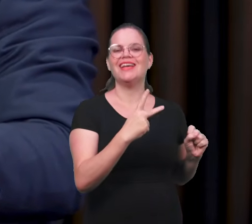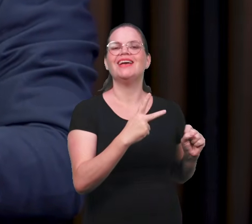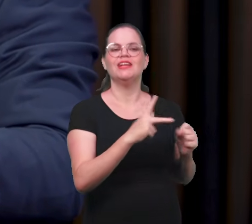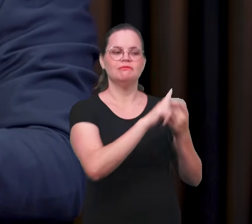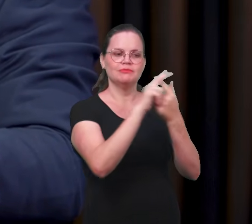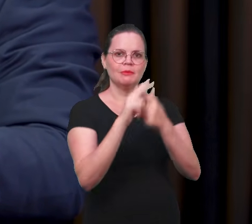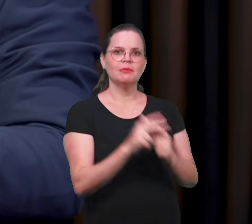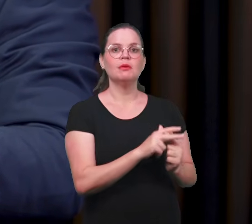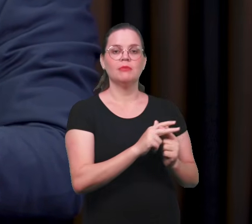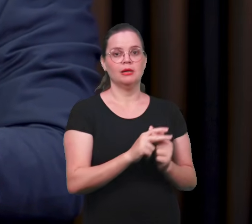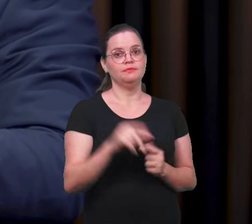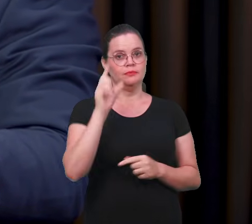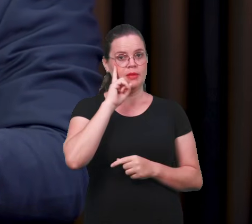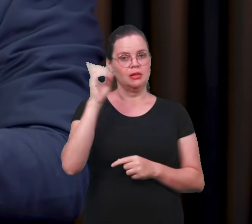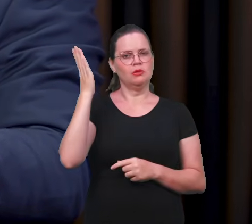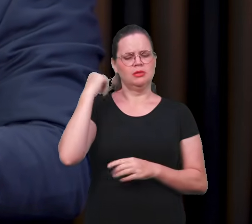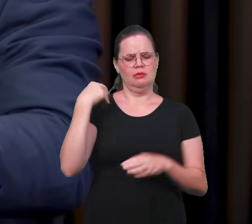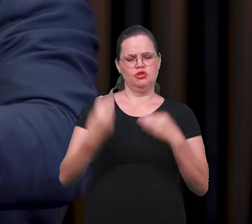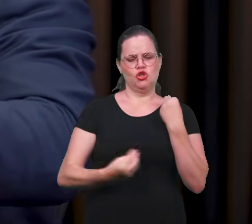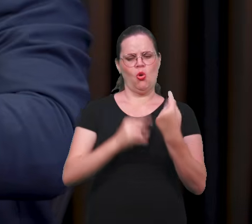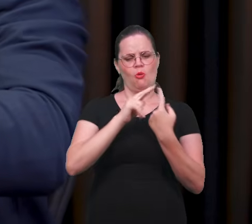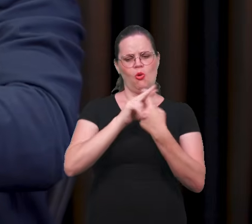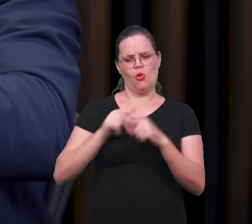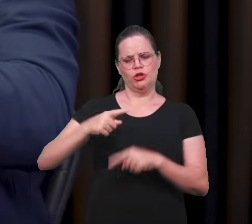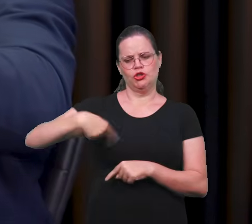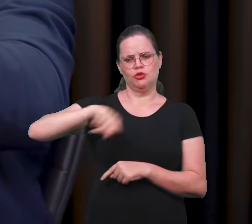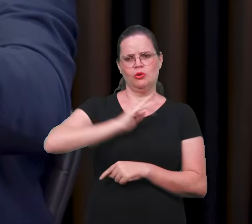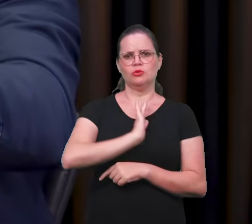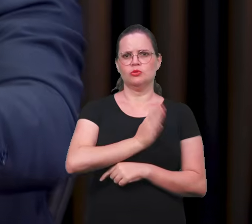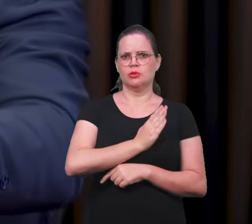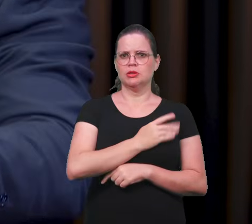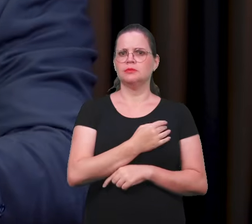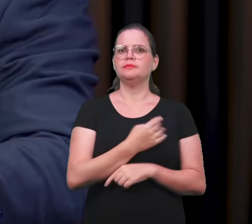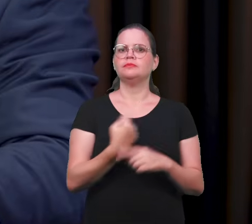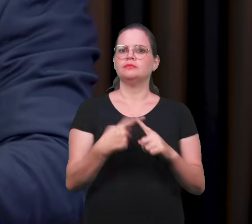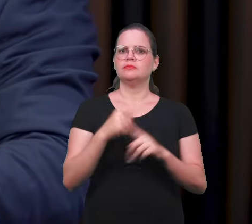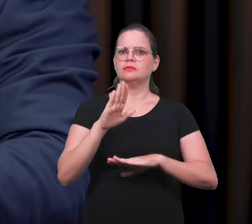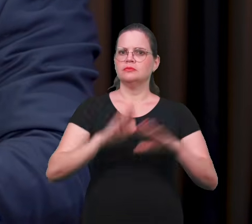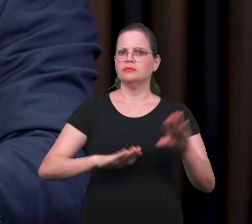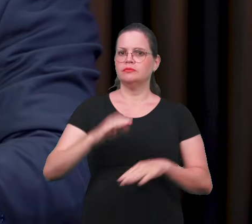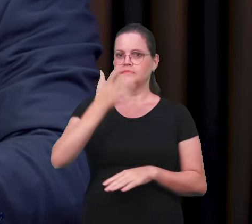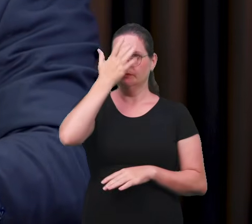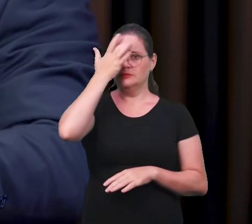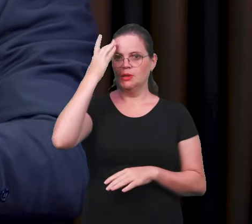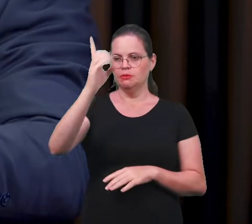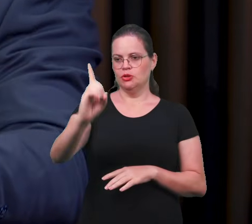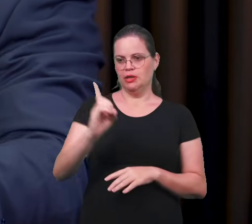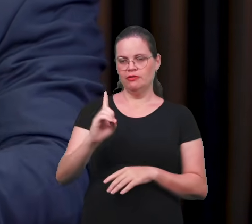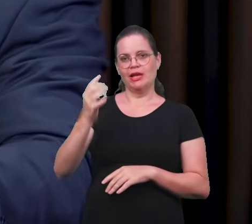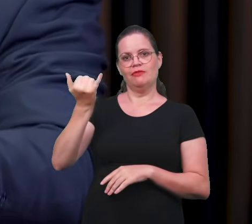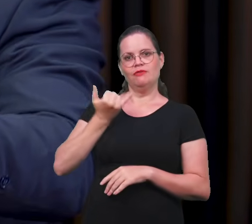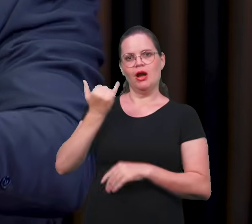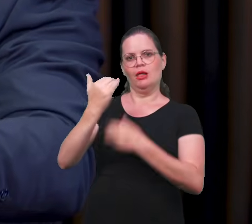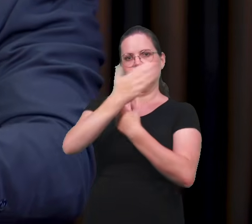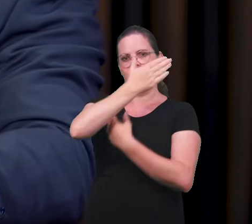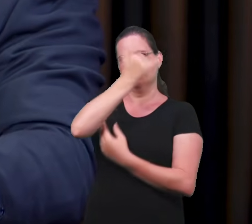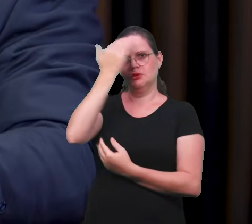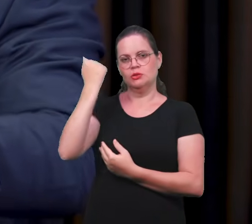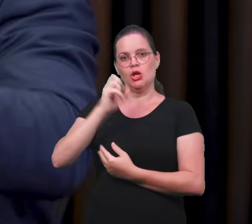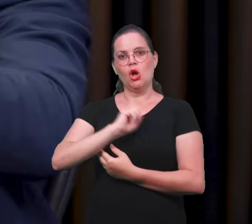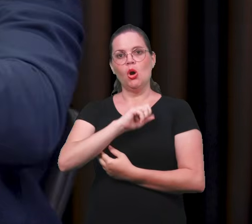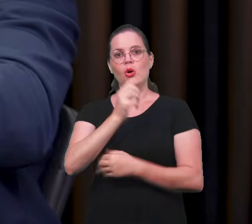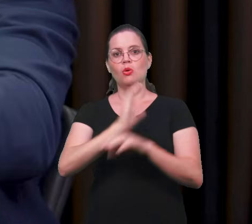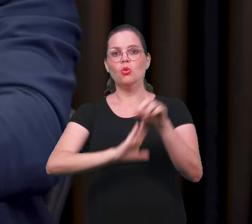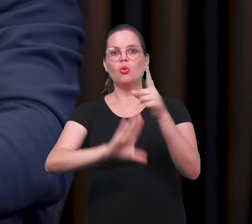sua multiforme graça para fazer isso. Uma pessoa com a palavra de sabedoria, né, um culto que te chama a